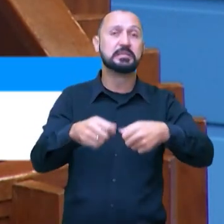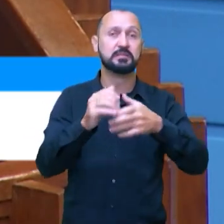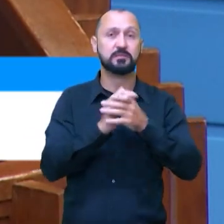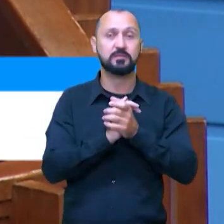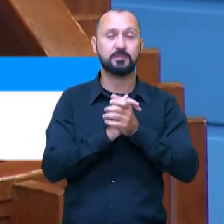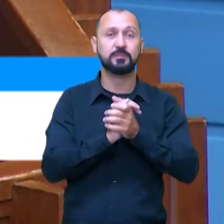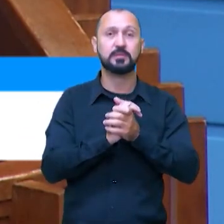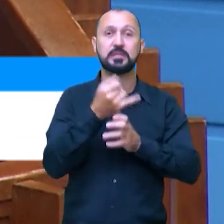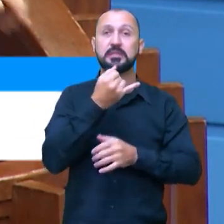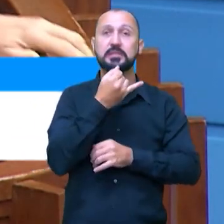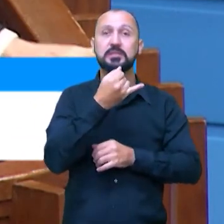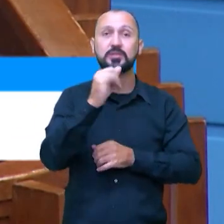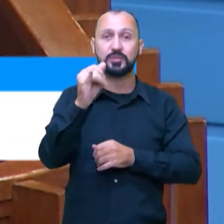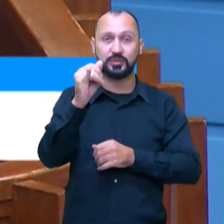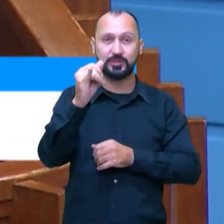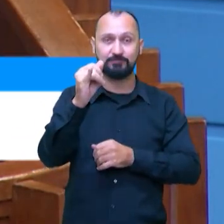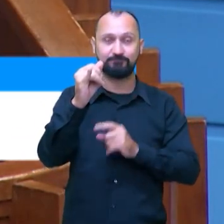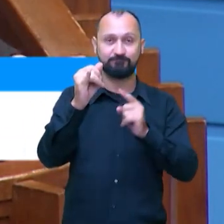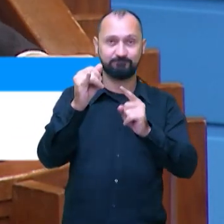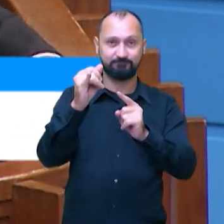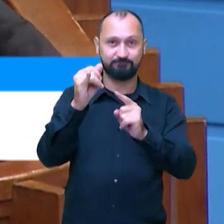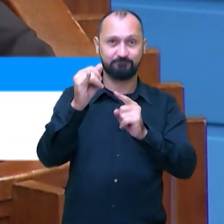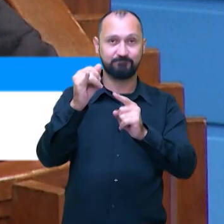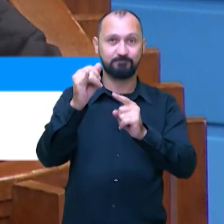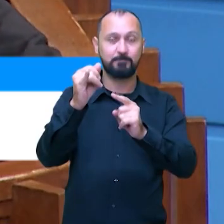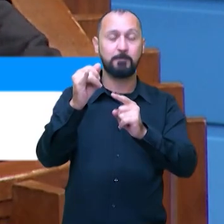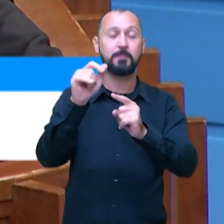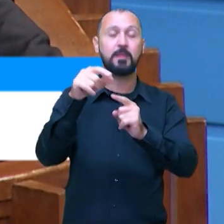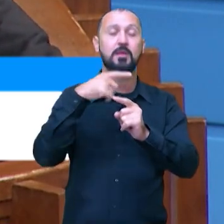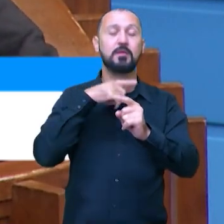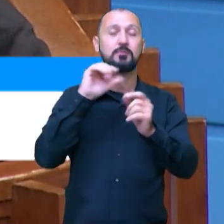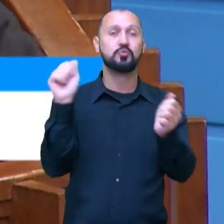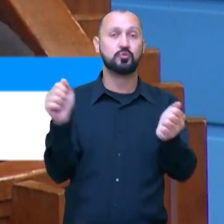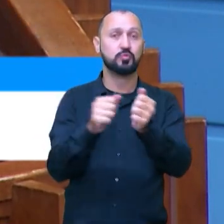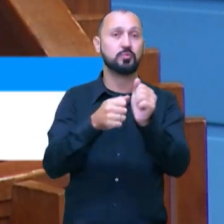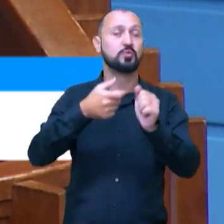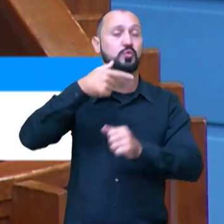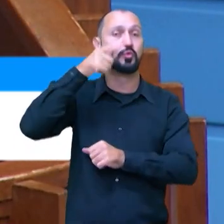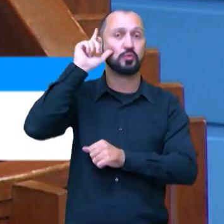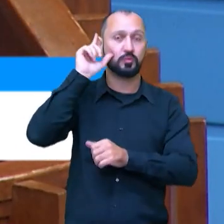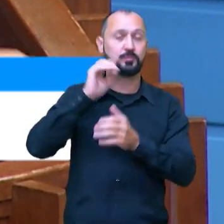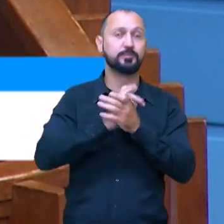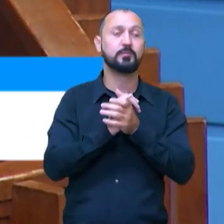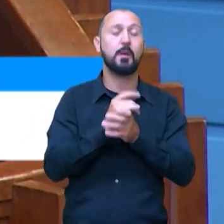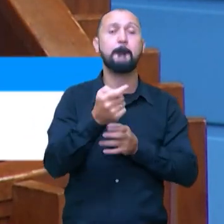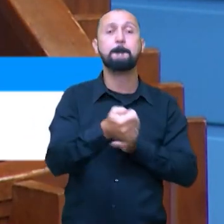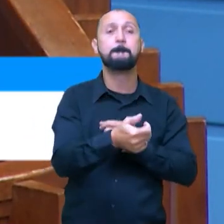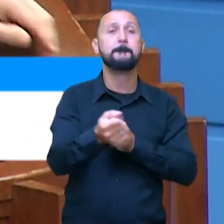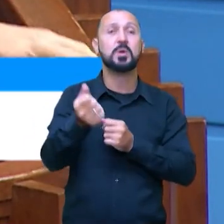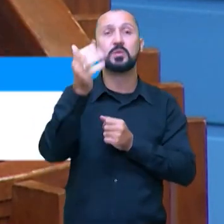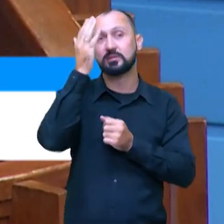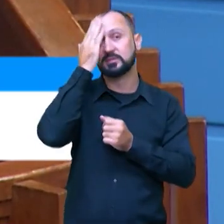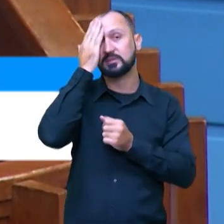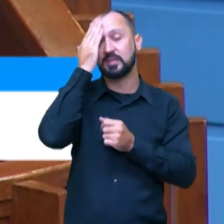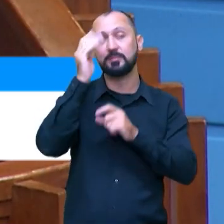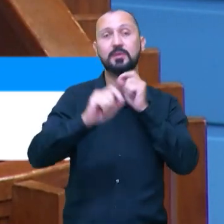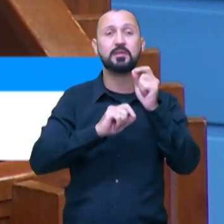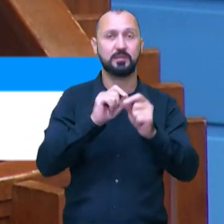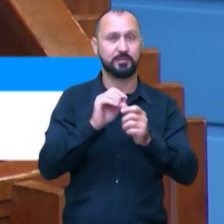precisa? Energia elétrica, que também entrou no pacotão de ontem. Pouca gente